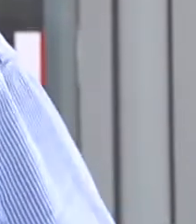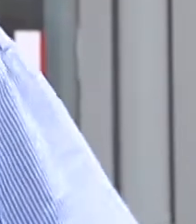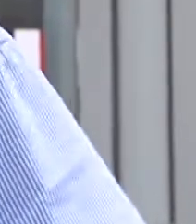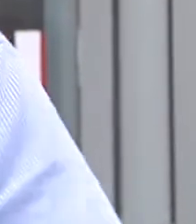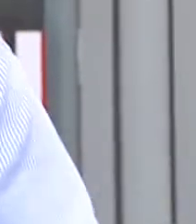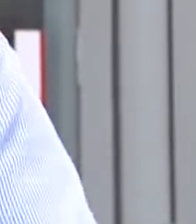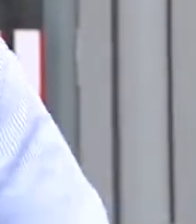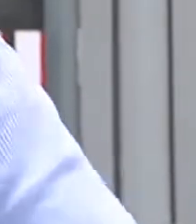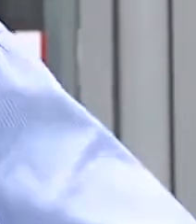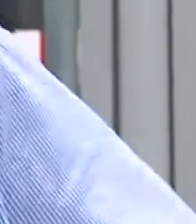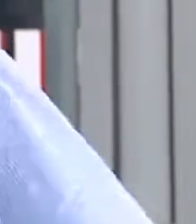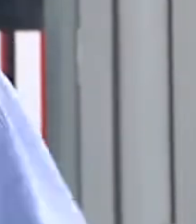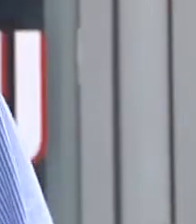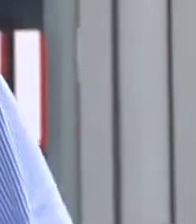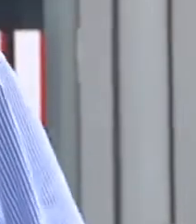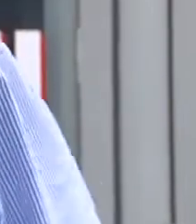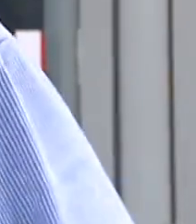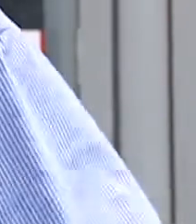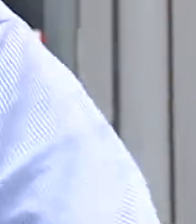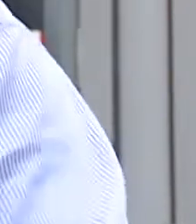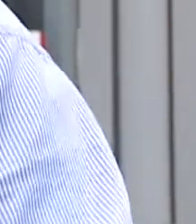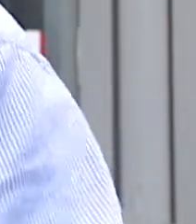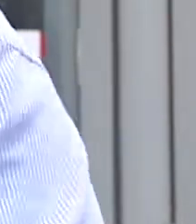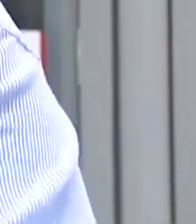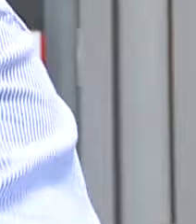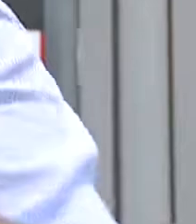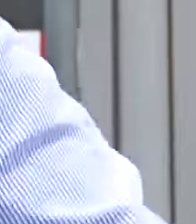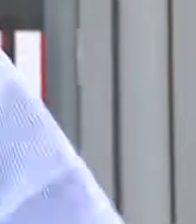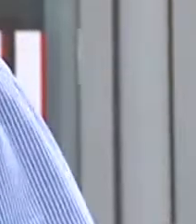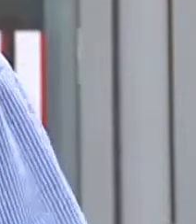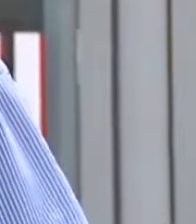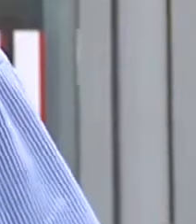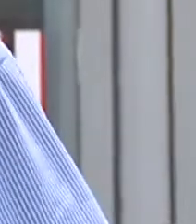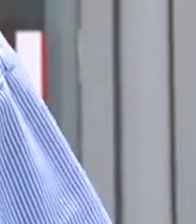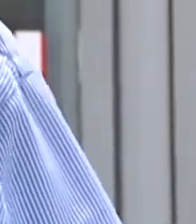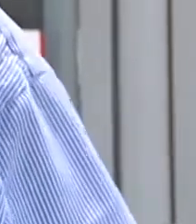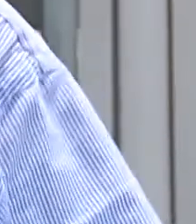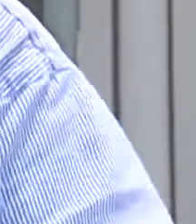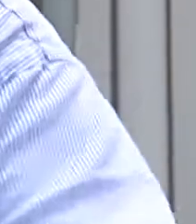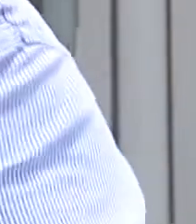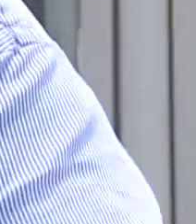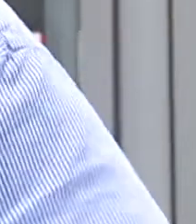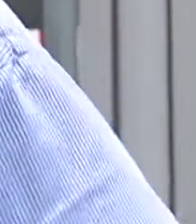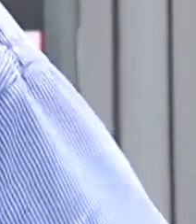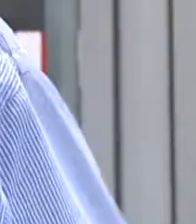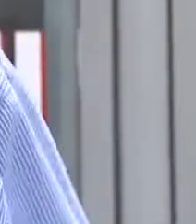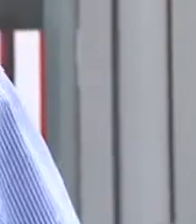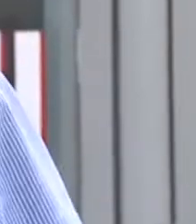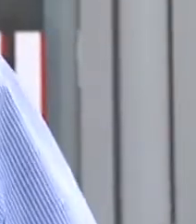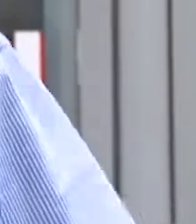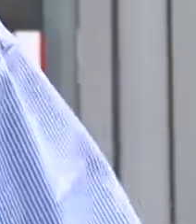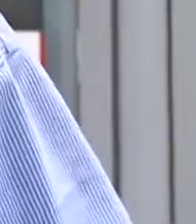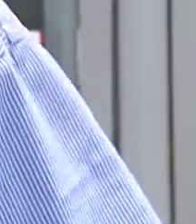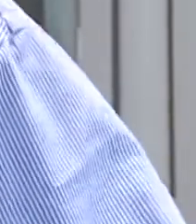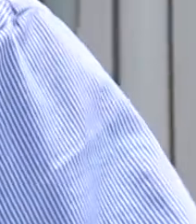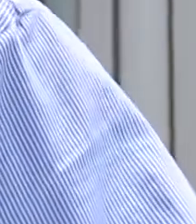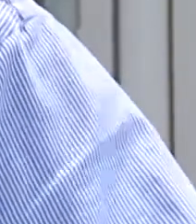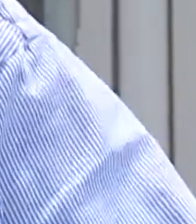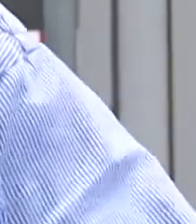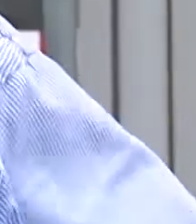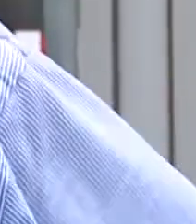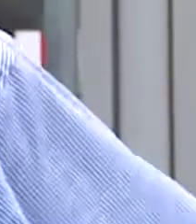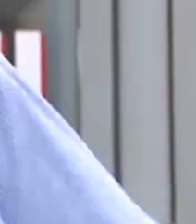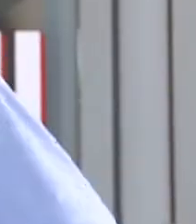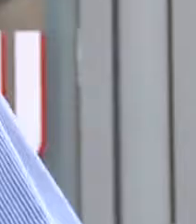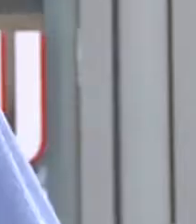os problemas e até hoje nada disso foi feito a gente fica triste porque vários acidentes poderiam ser evitados se demite se estivesse ouvindo a voz do vereador que nada